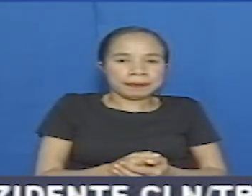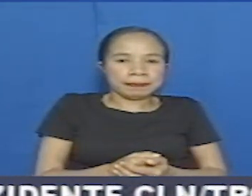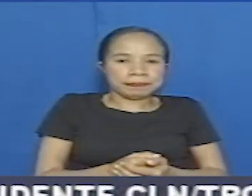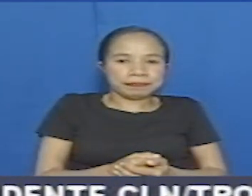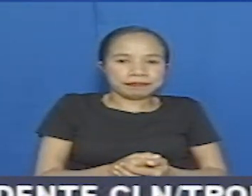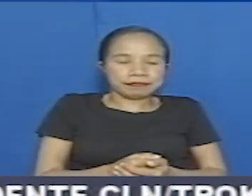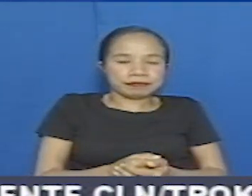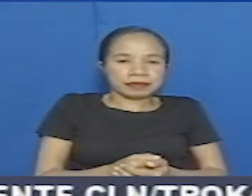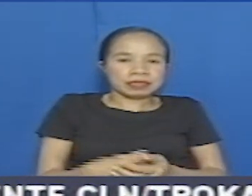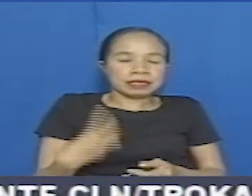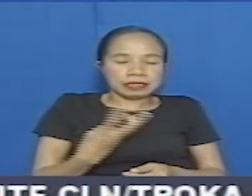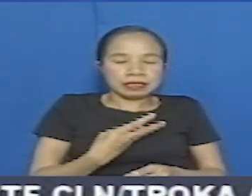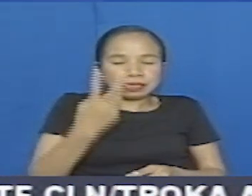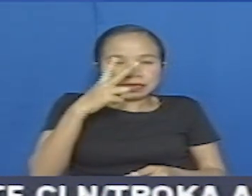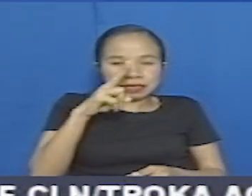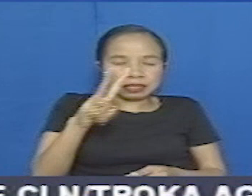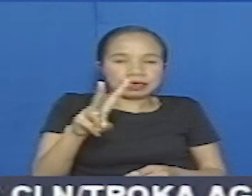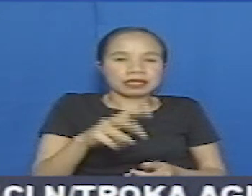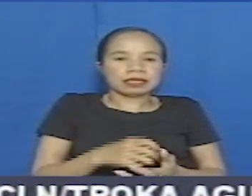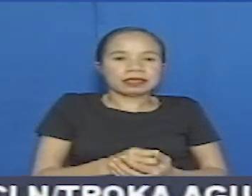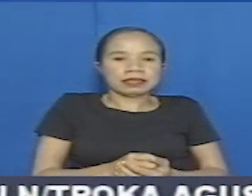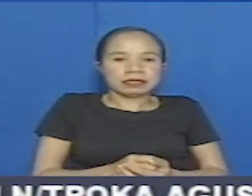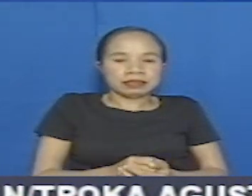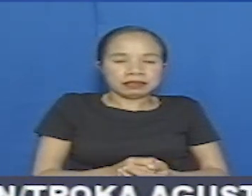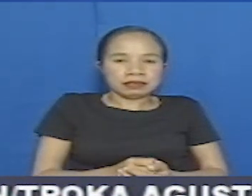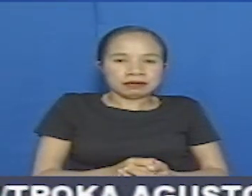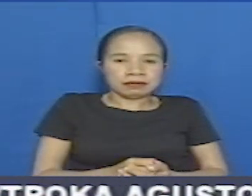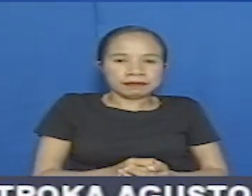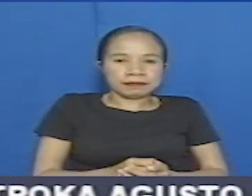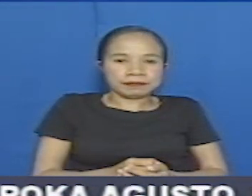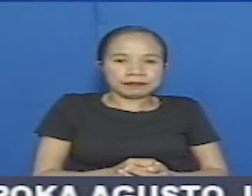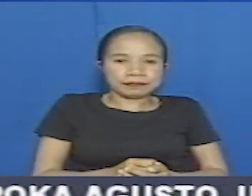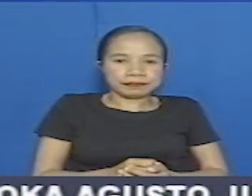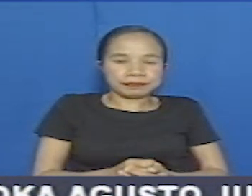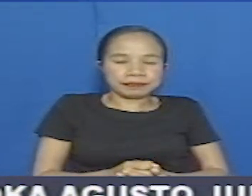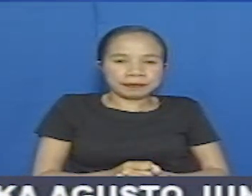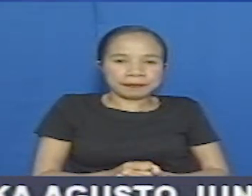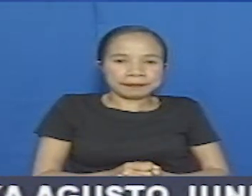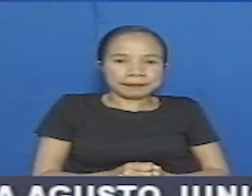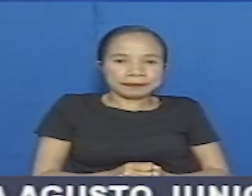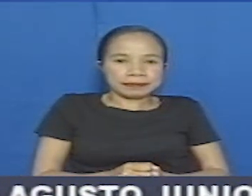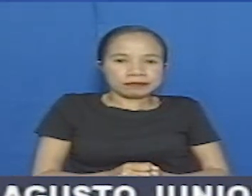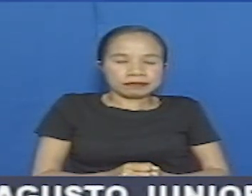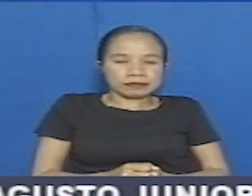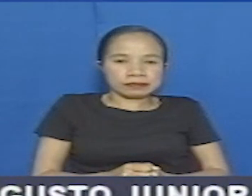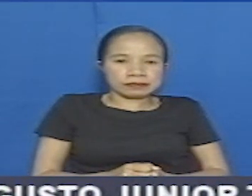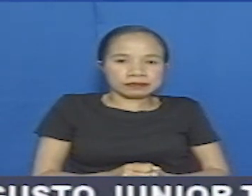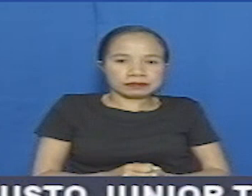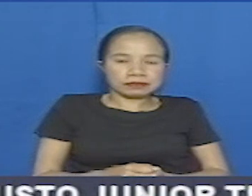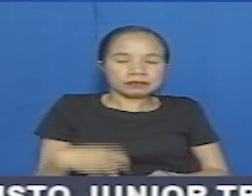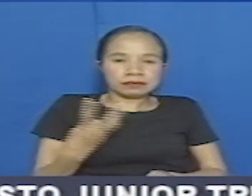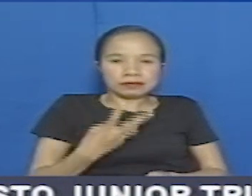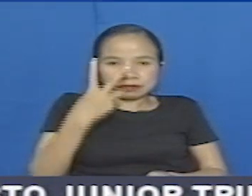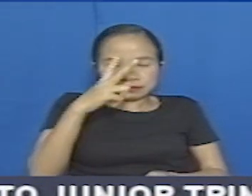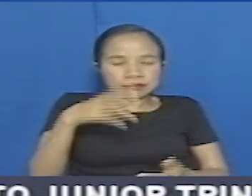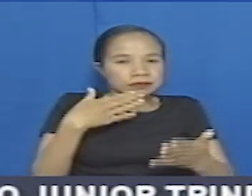Um seita verifica, de verifica MSR no Betamassai. Ita confirma de dia, check de dia